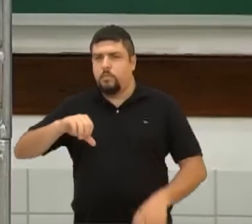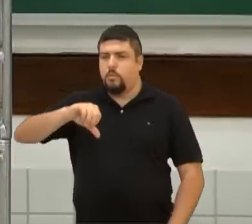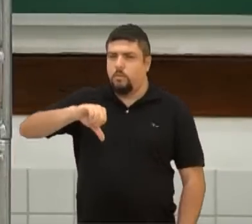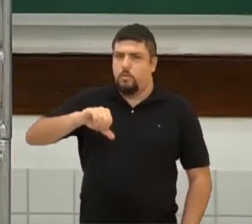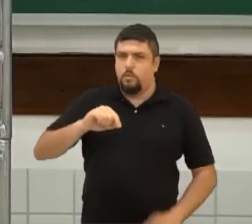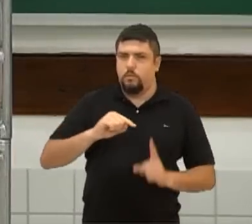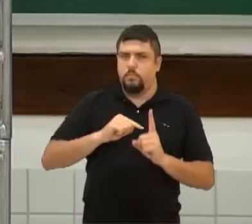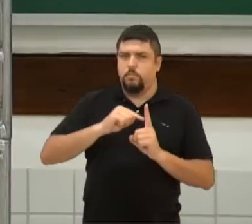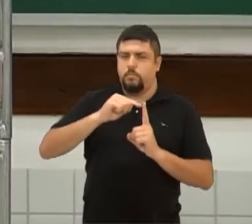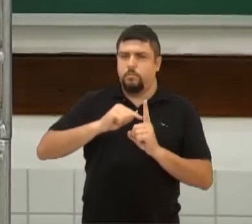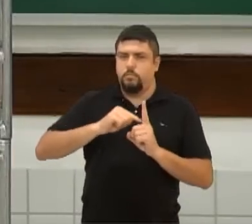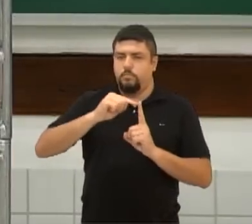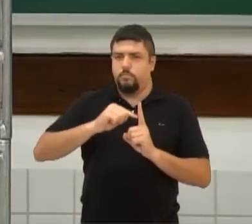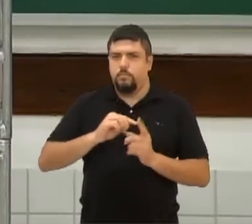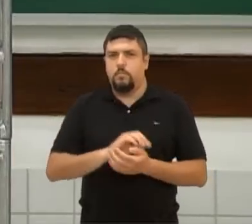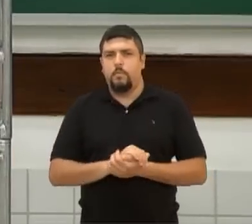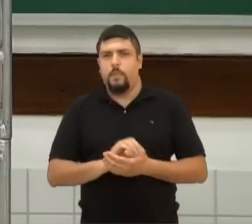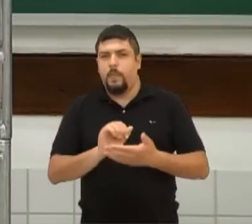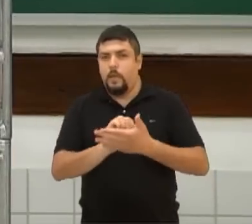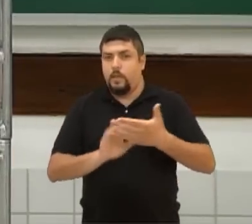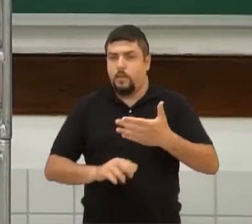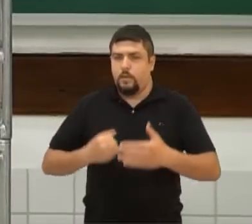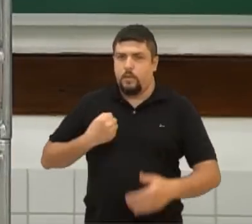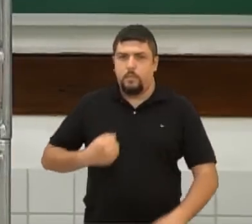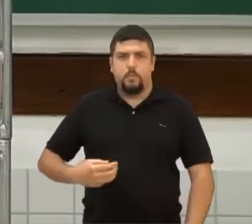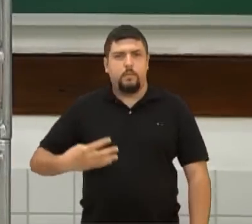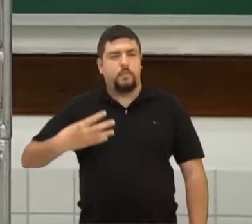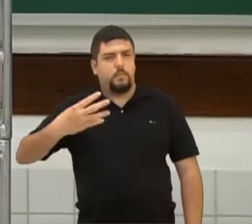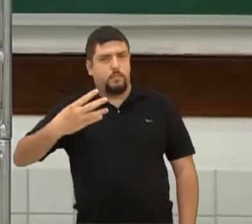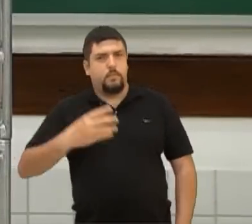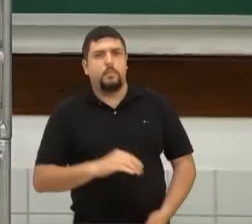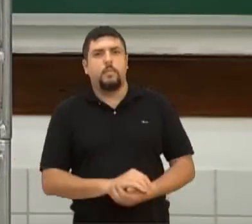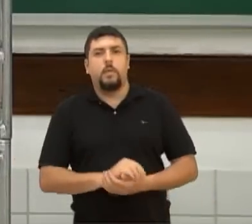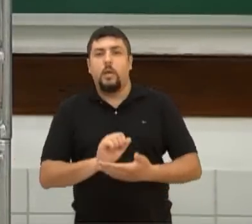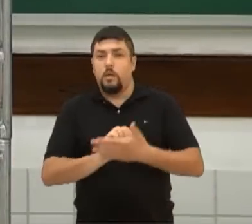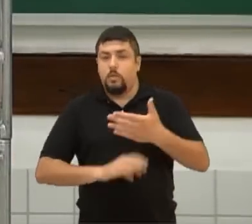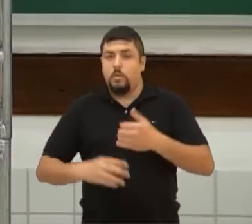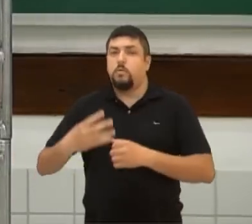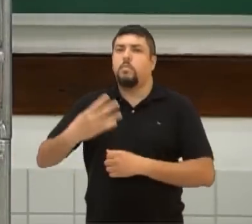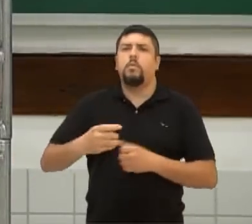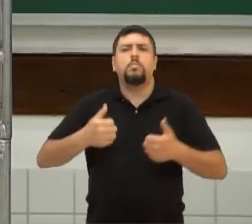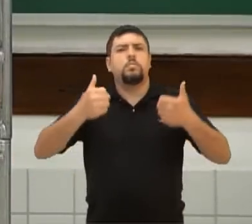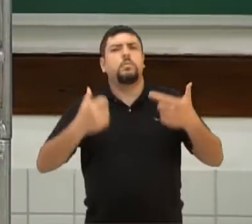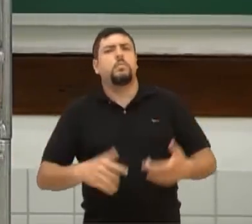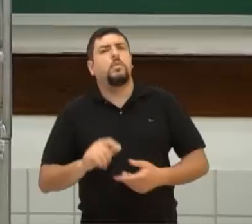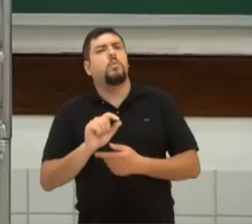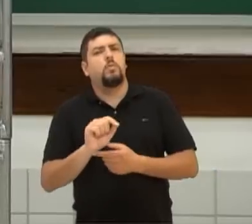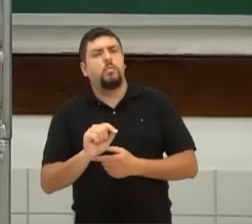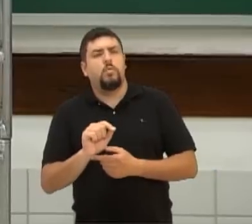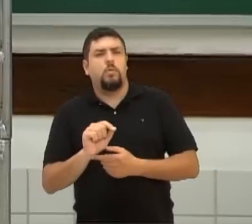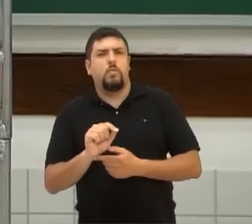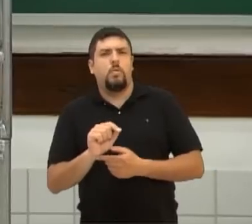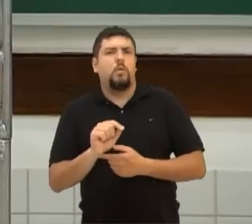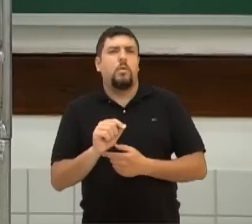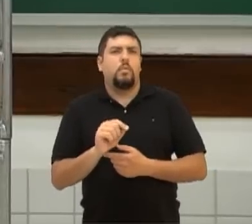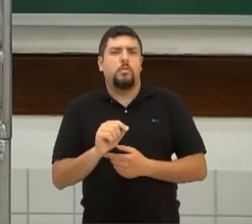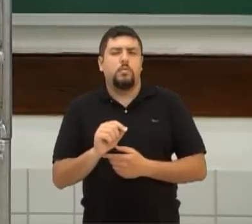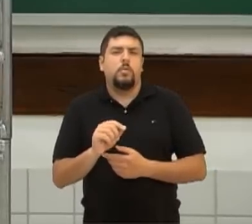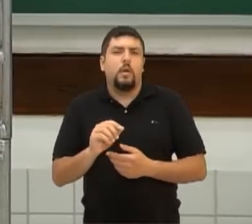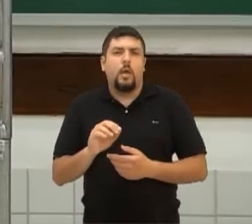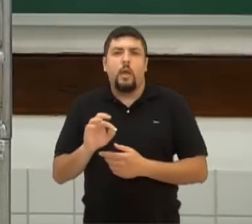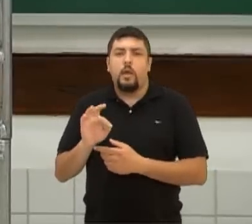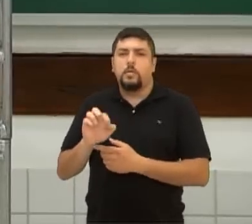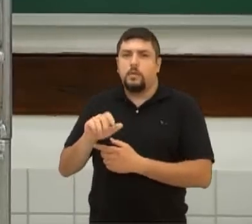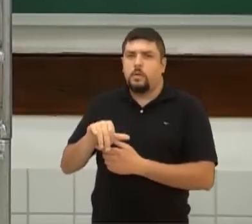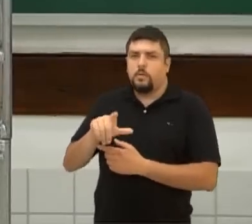ali. A atividade 4. A atividade 4, ela fala das tendências centrais, porque depois a gente